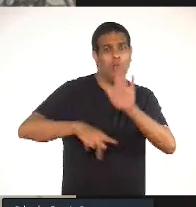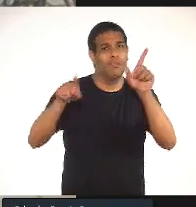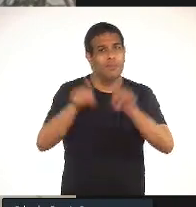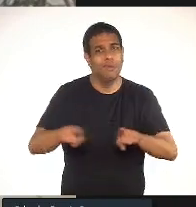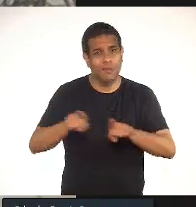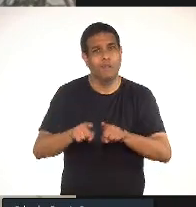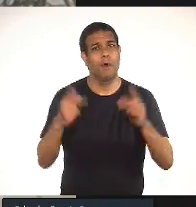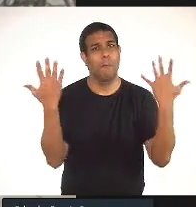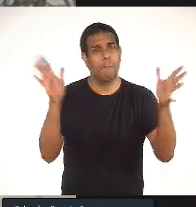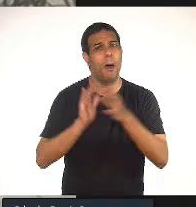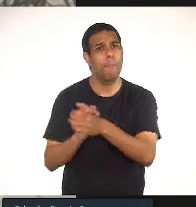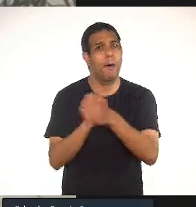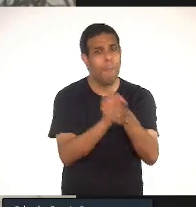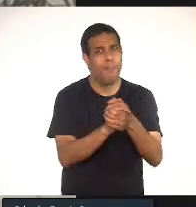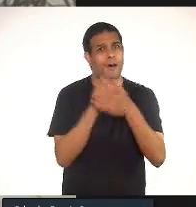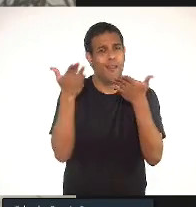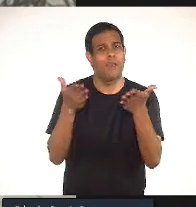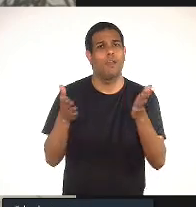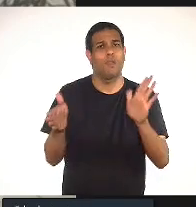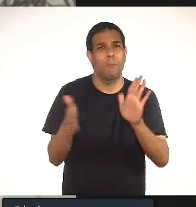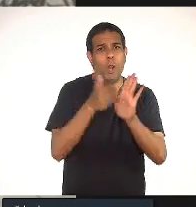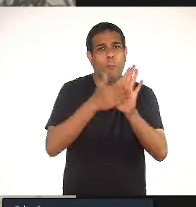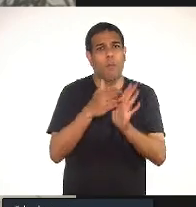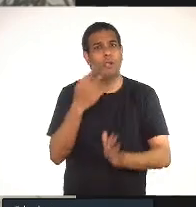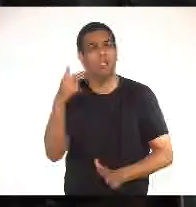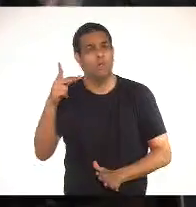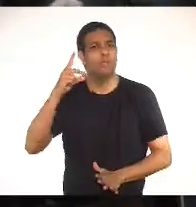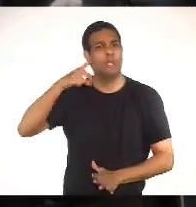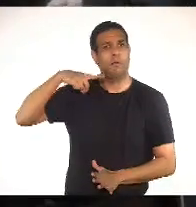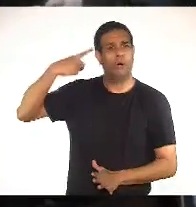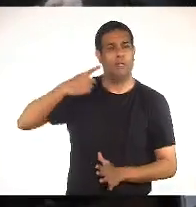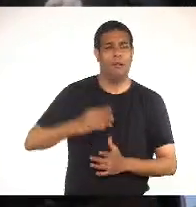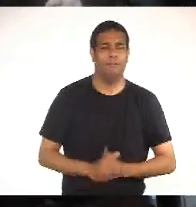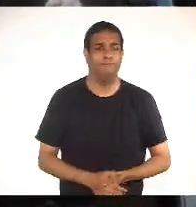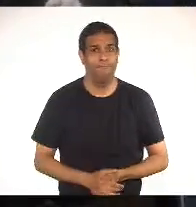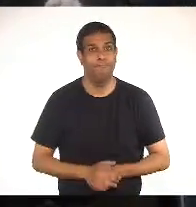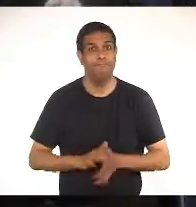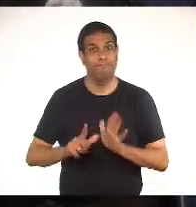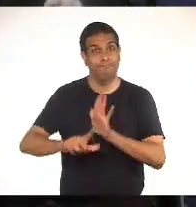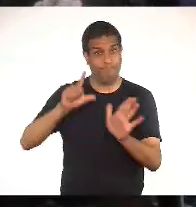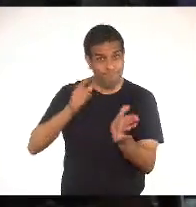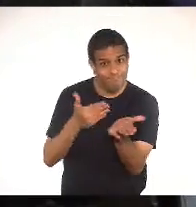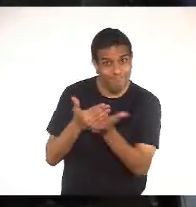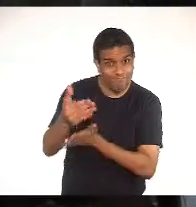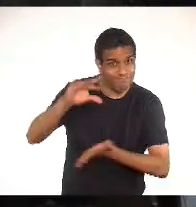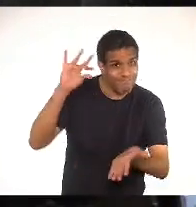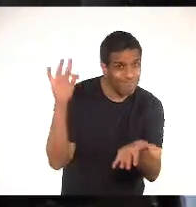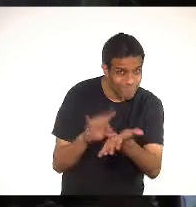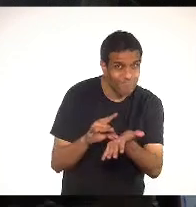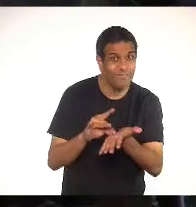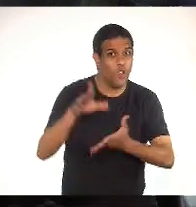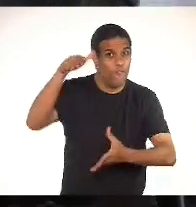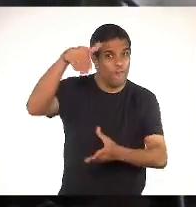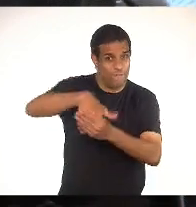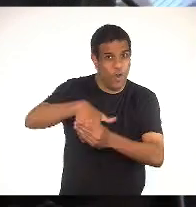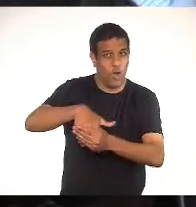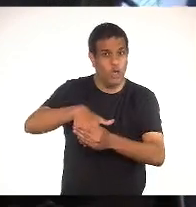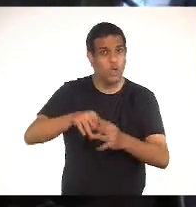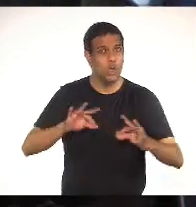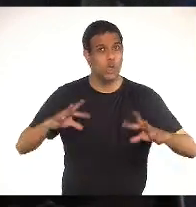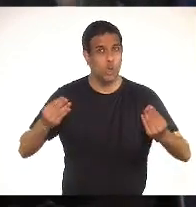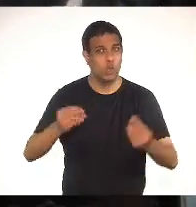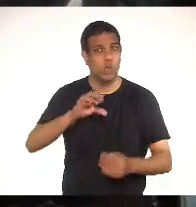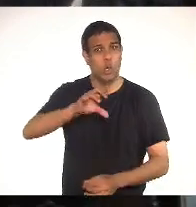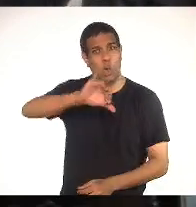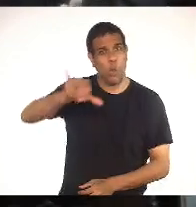também, parabenizando o autor da proposta. Presidência, antes de colher o voto da Comissão de